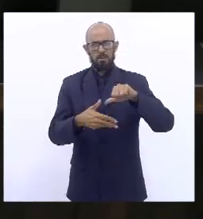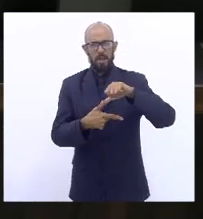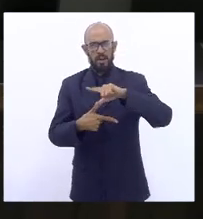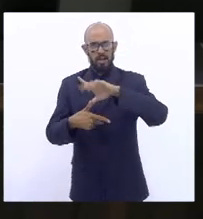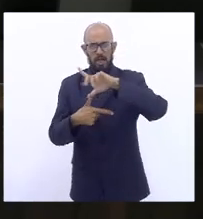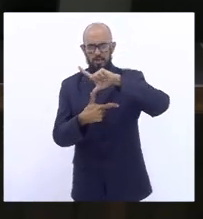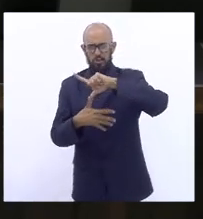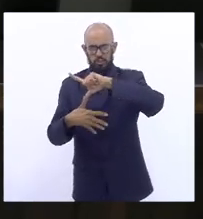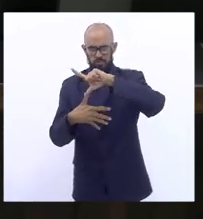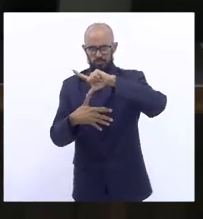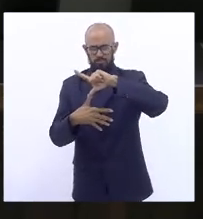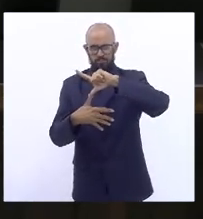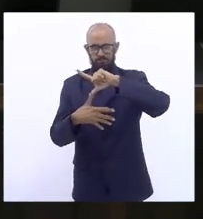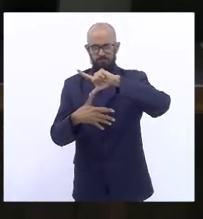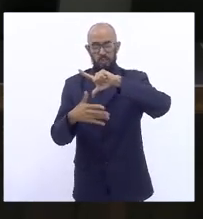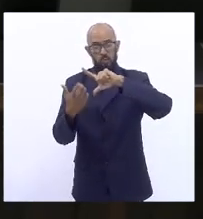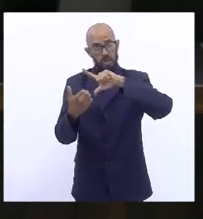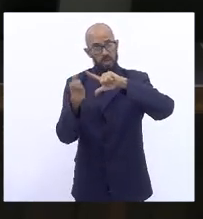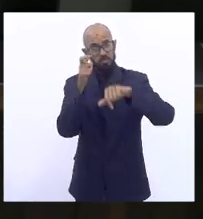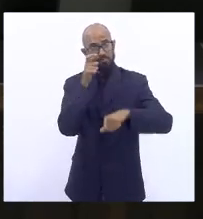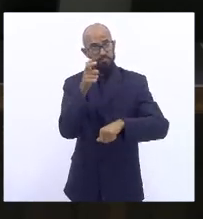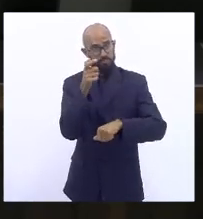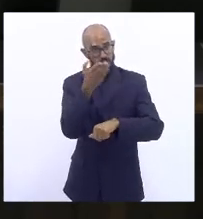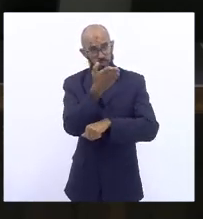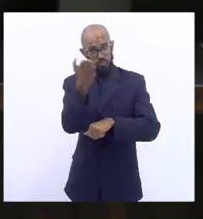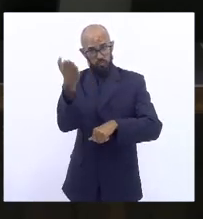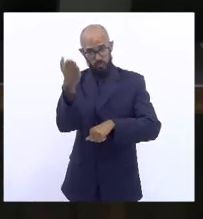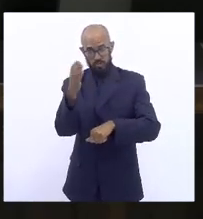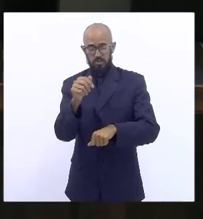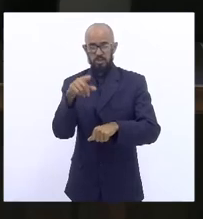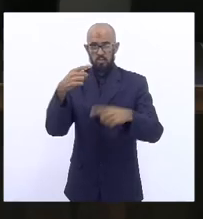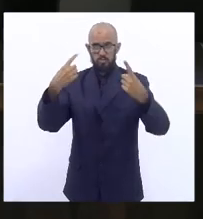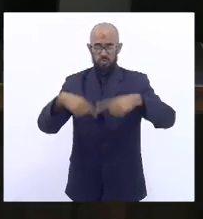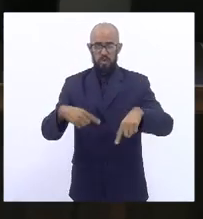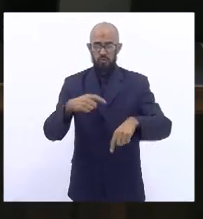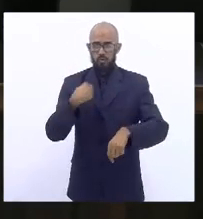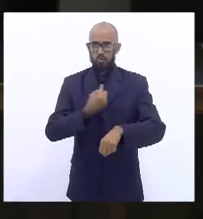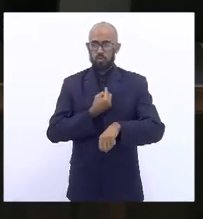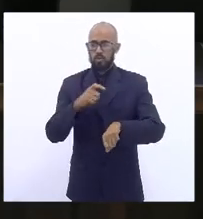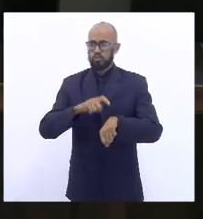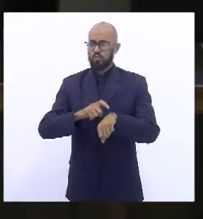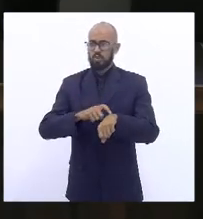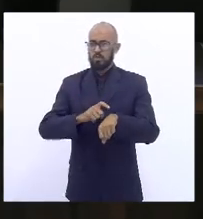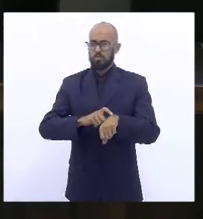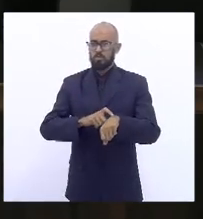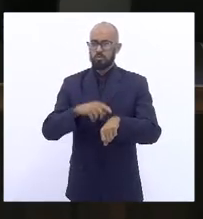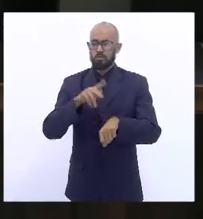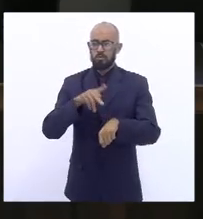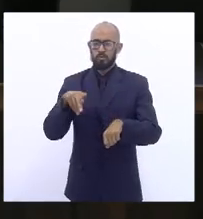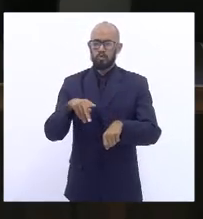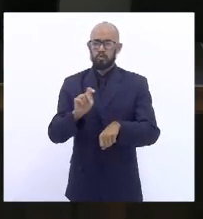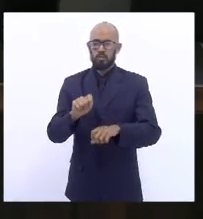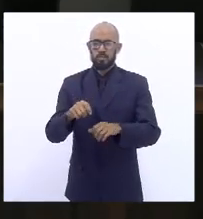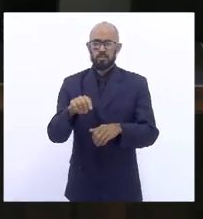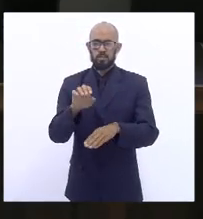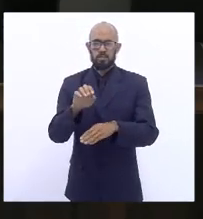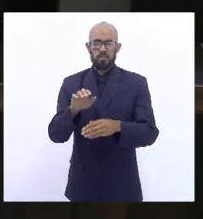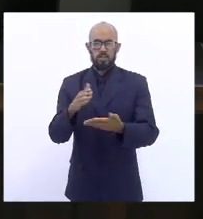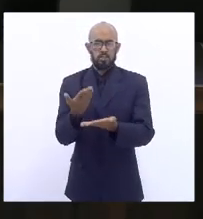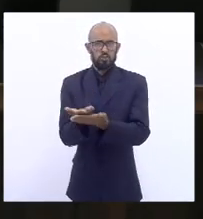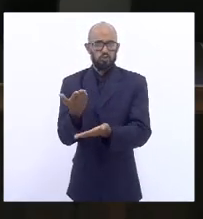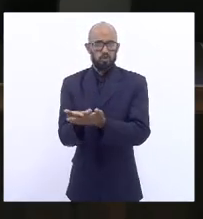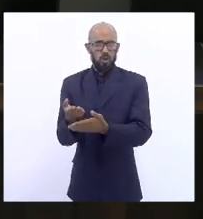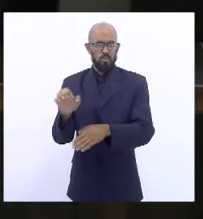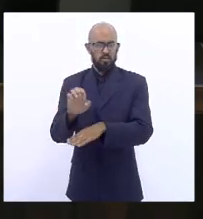atenção de todos e todas, que são desafio do nosso tempo. Professores e professoras das escolas estaduais do Rio de Janeiro receberam agora,